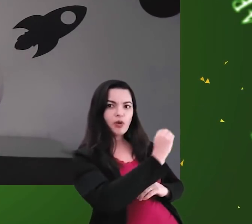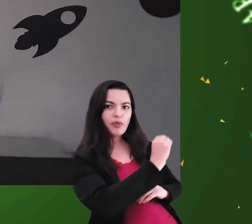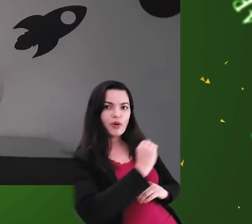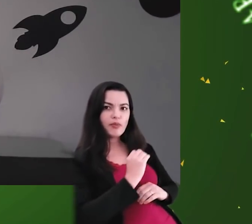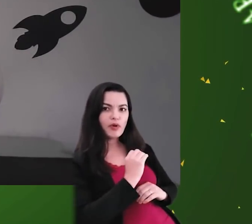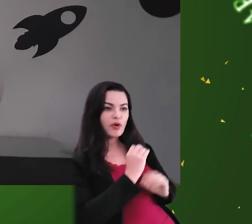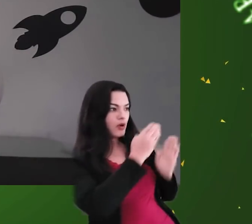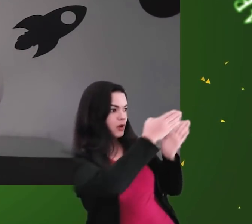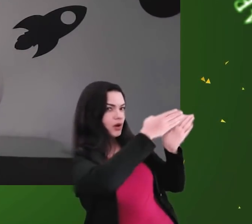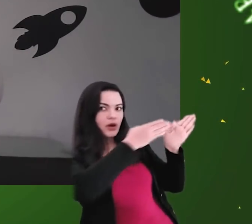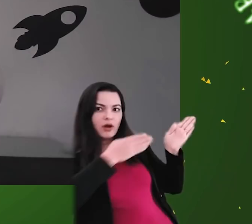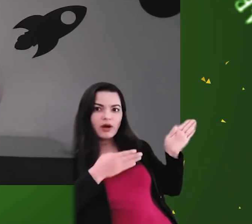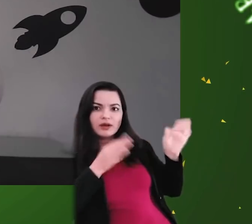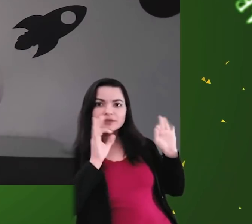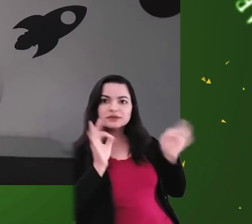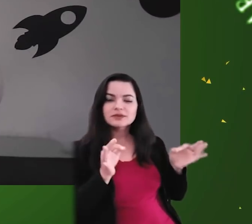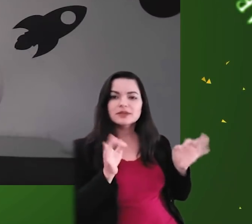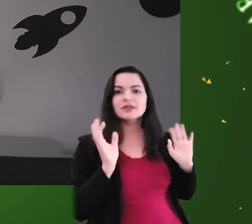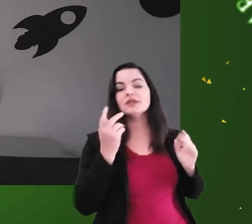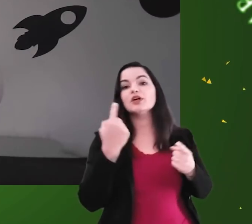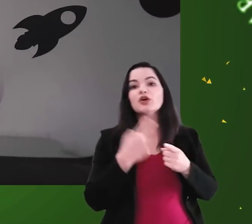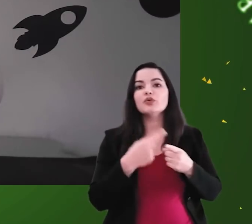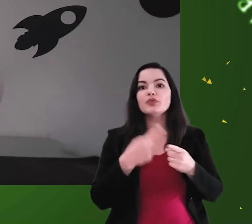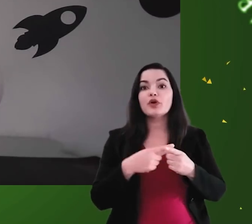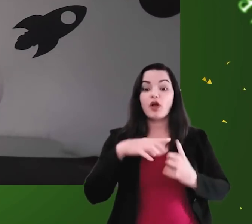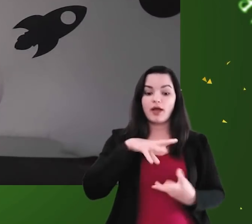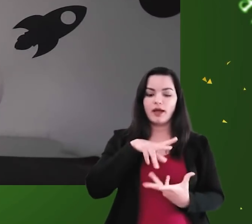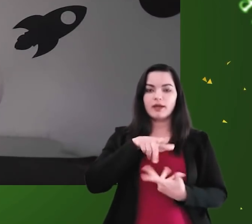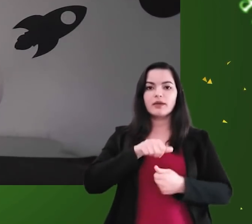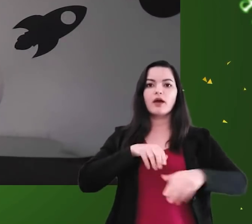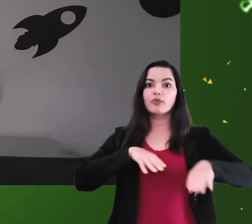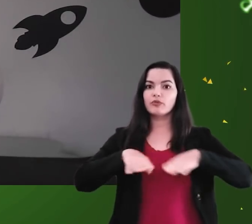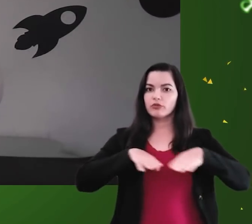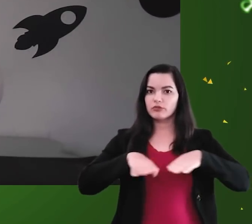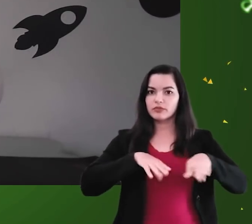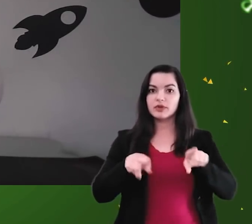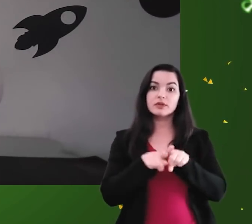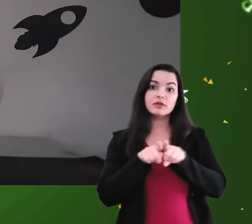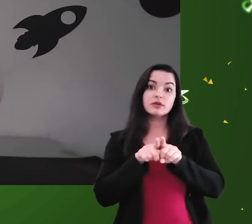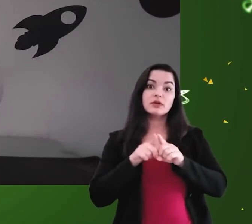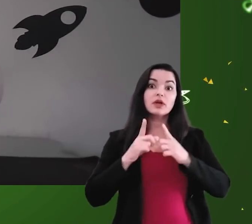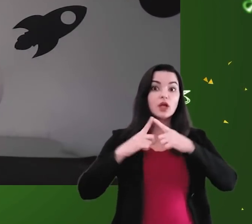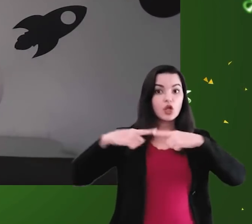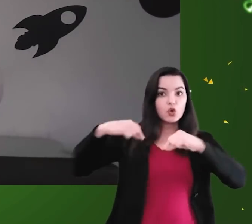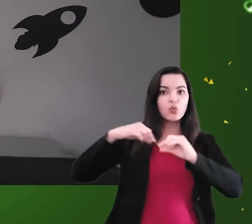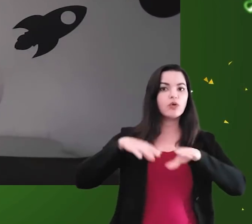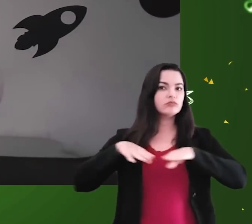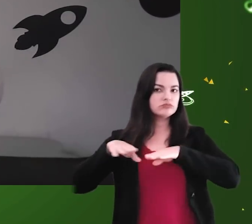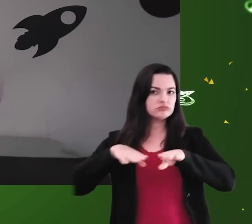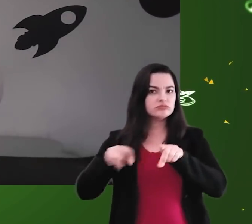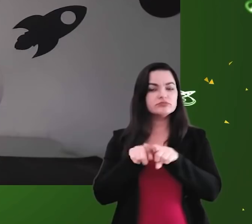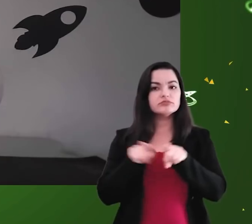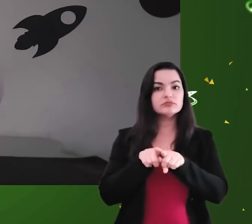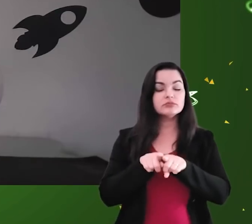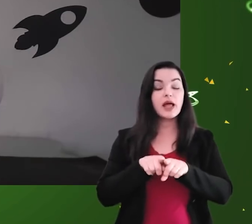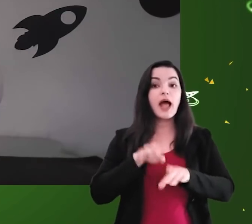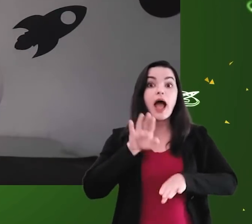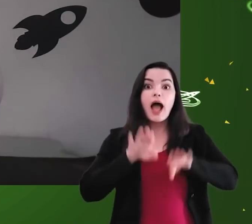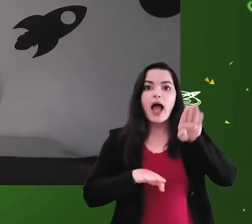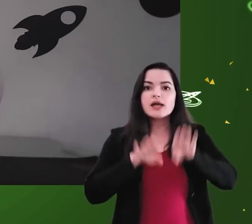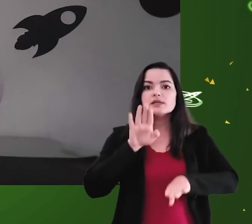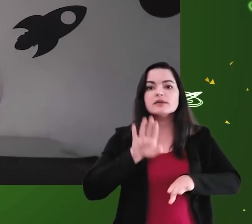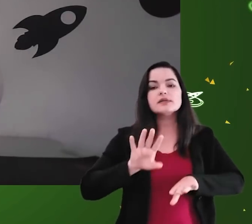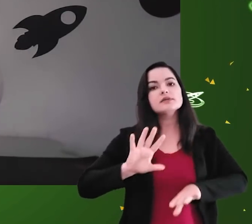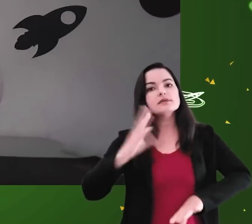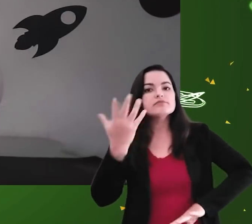se movimentando, a Lua também se movimenta. Então, existem alguns momentos nesta órbita que